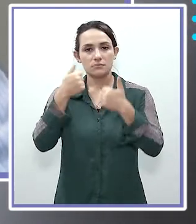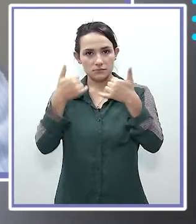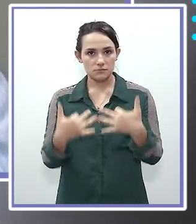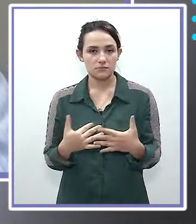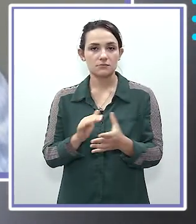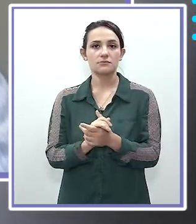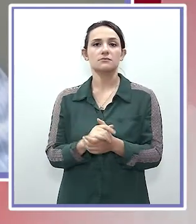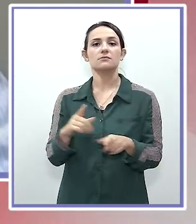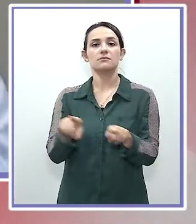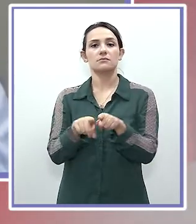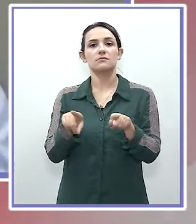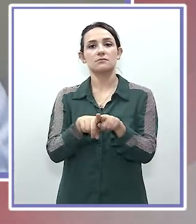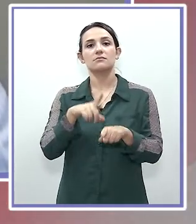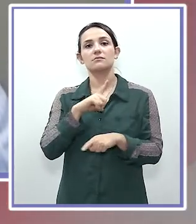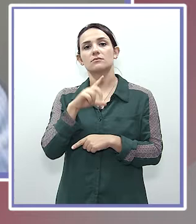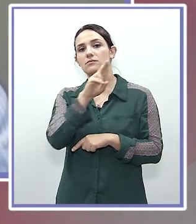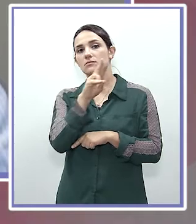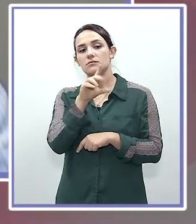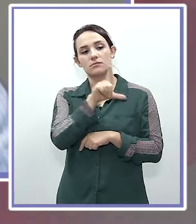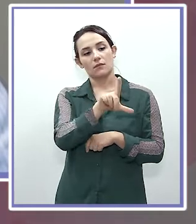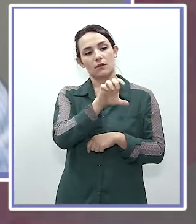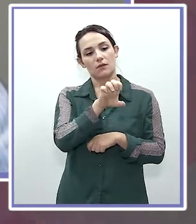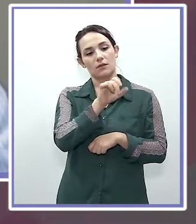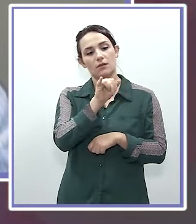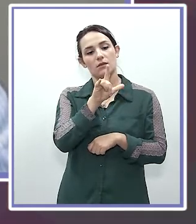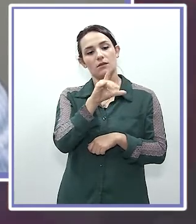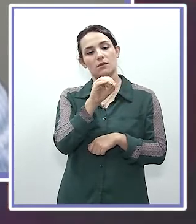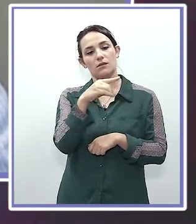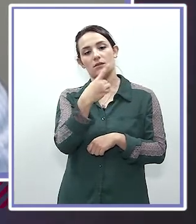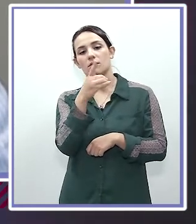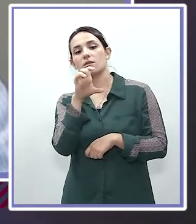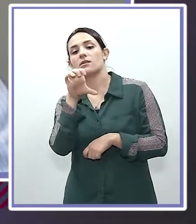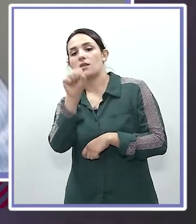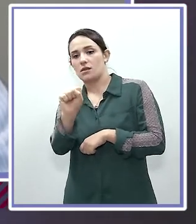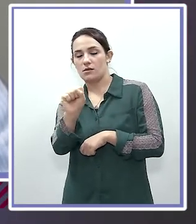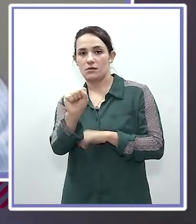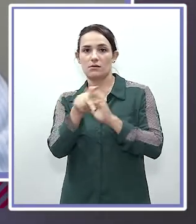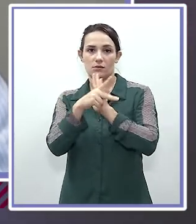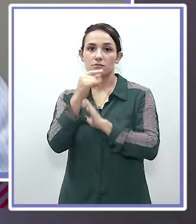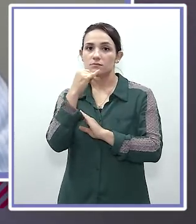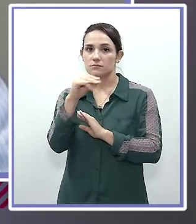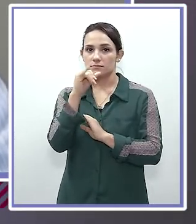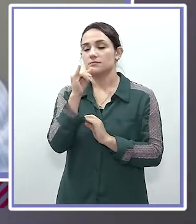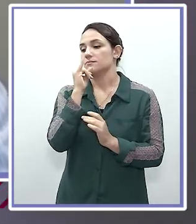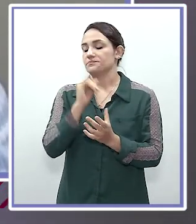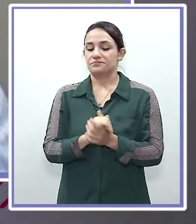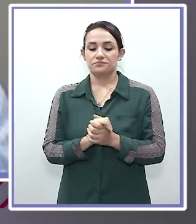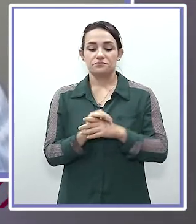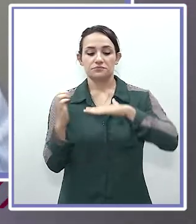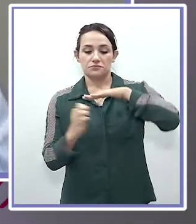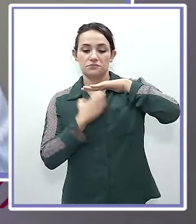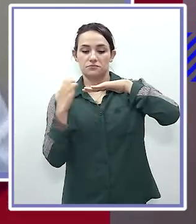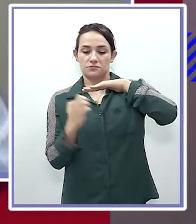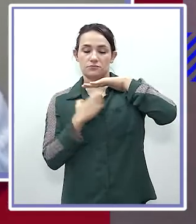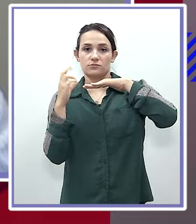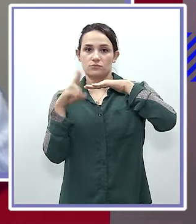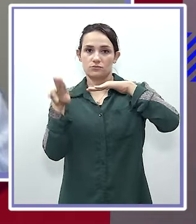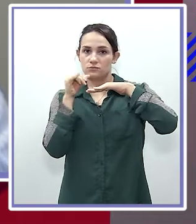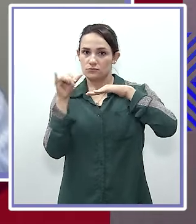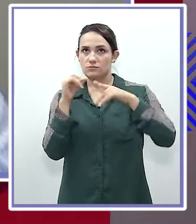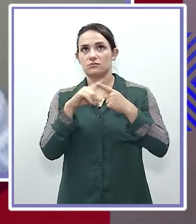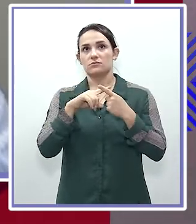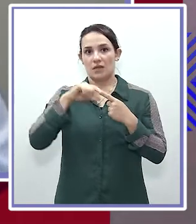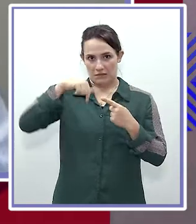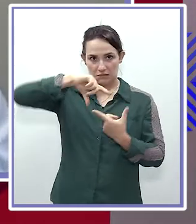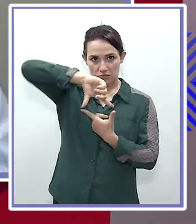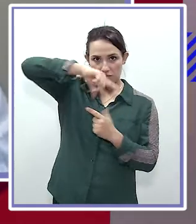enfim, você tem os leilões, né, de energia que são realizados antes e as concessionárias e permissionárias, no caso,